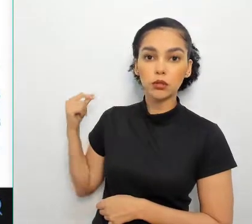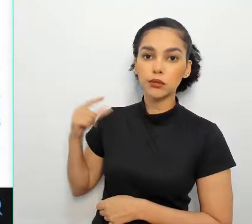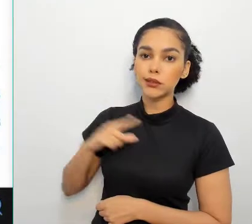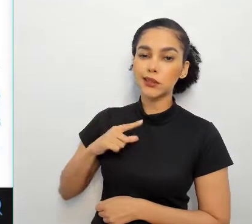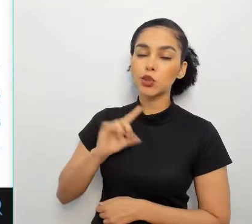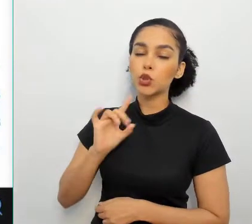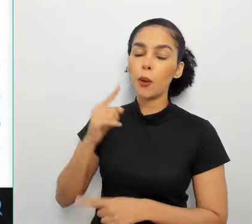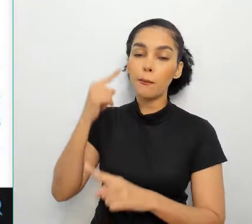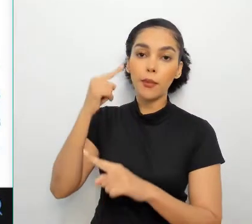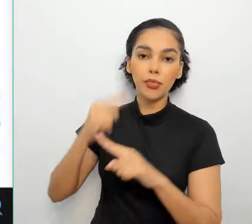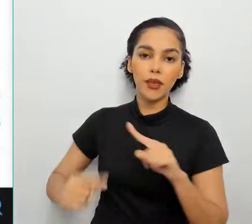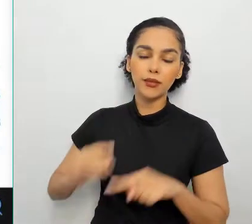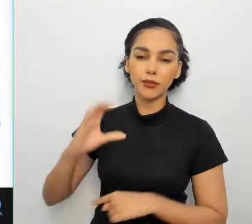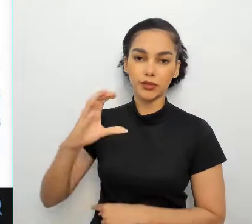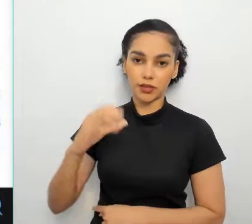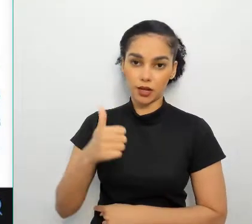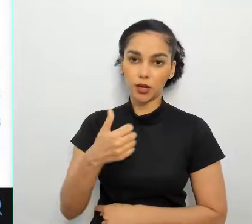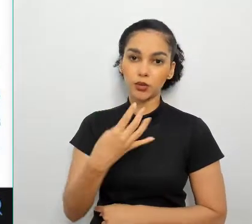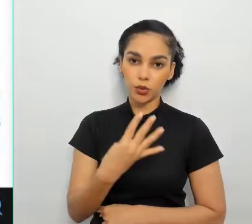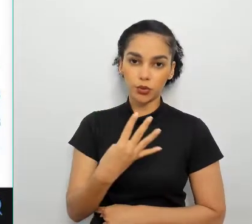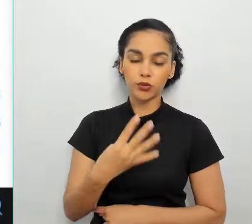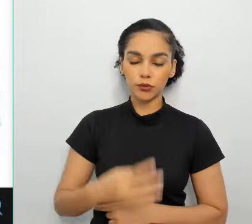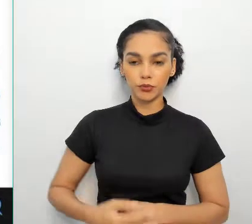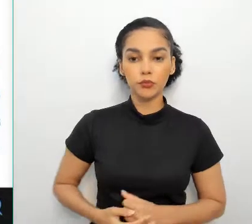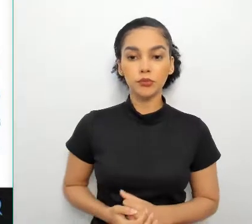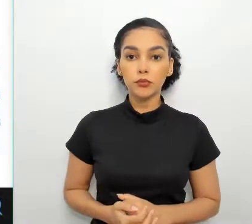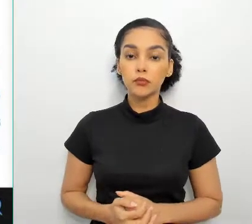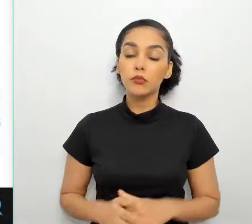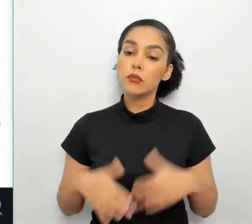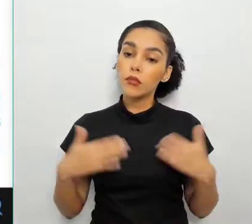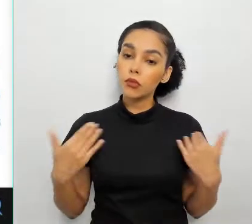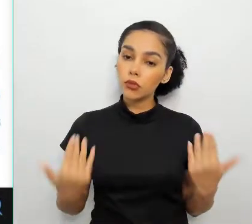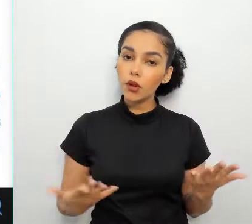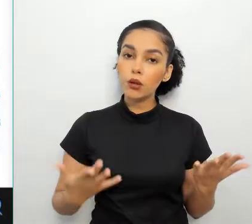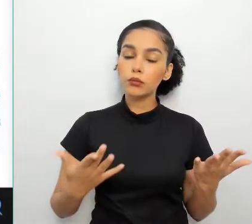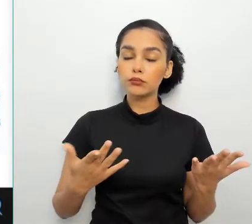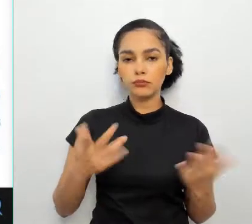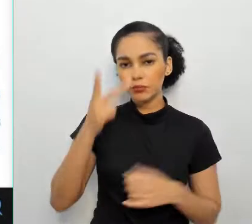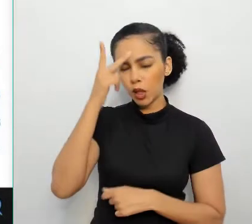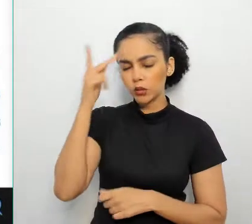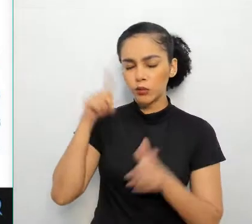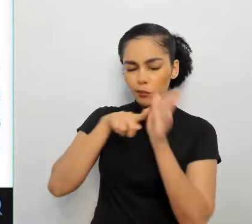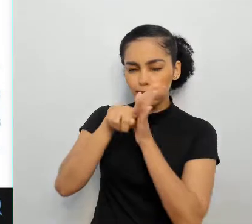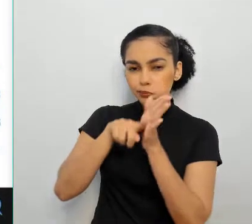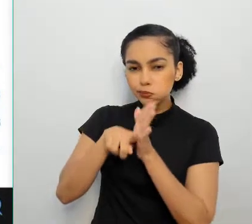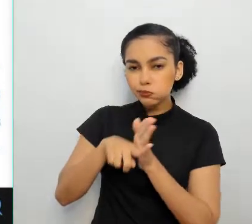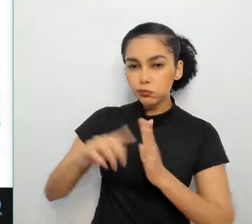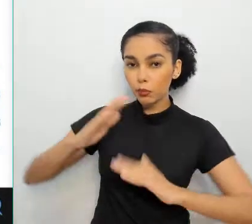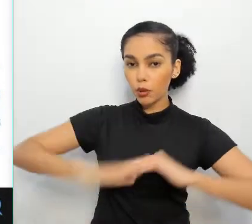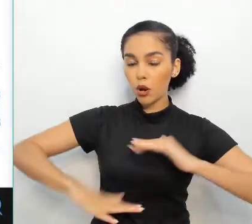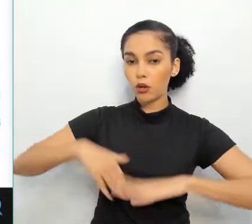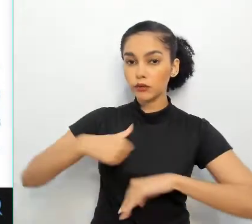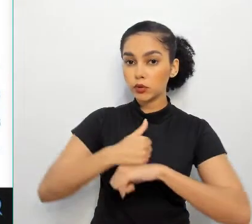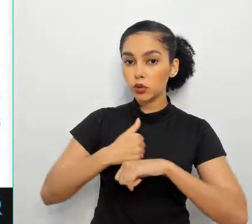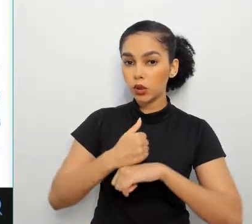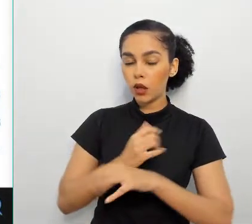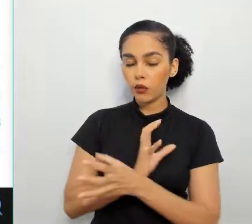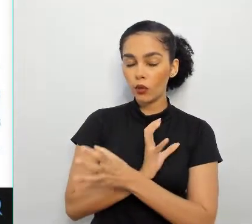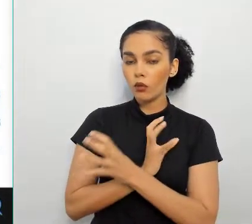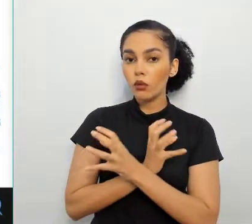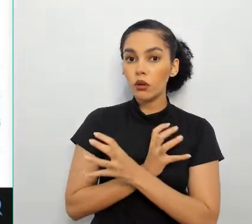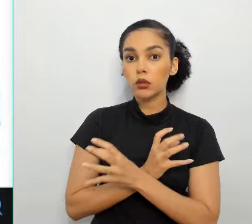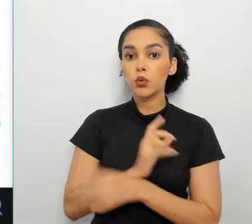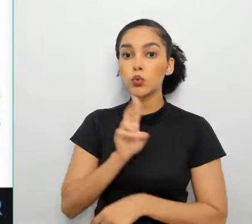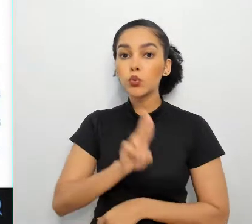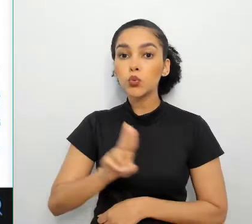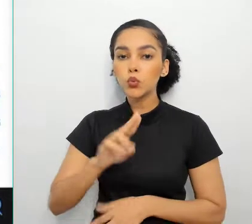carbono 14 que existia quando ele estava vivo. Assim, cientistas e arqueólogos usam a seguinte fórmula para